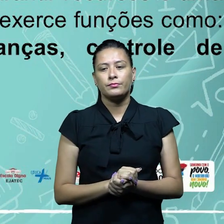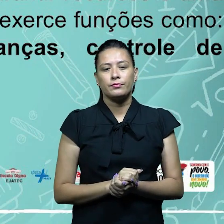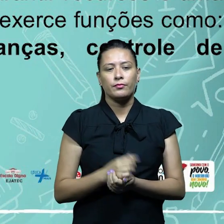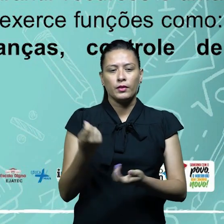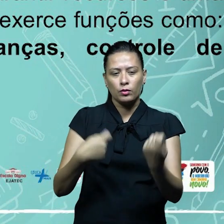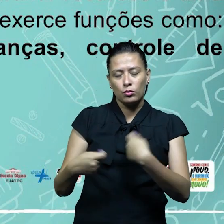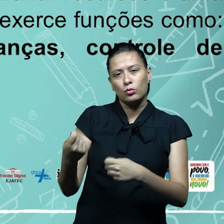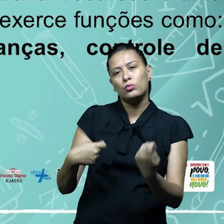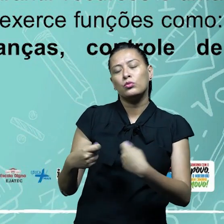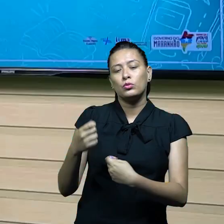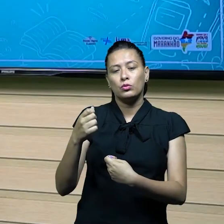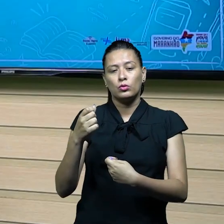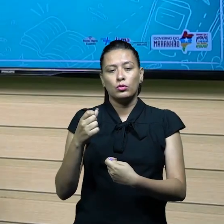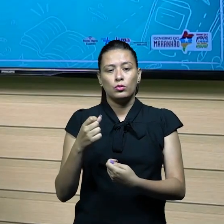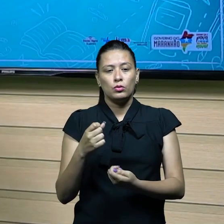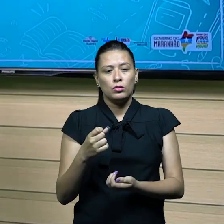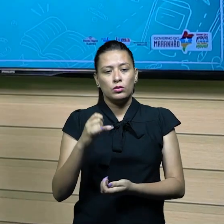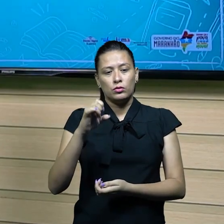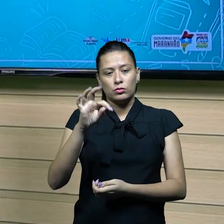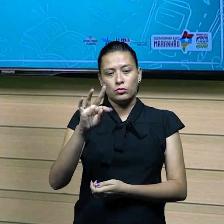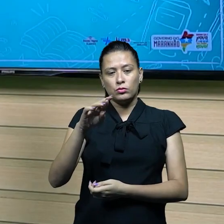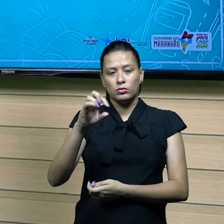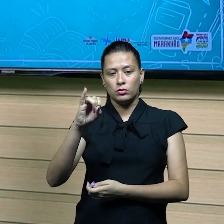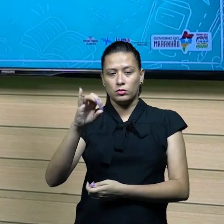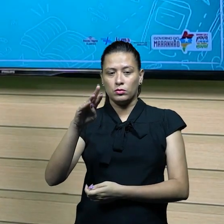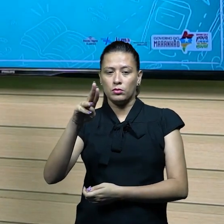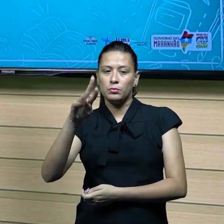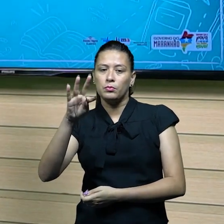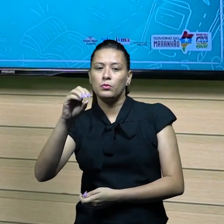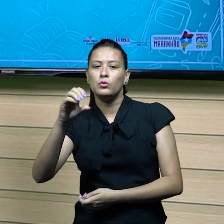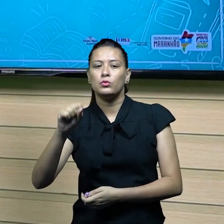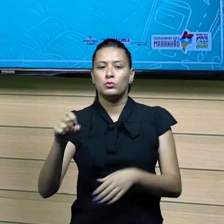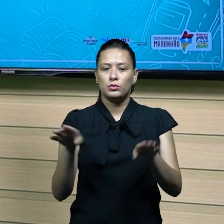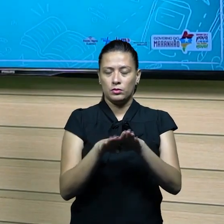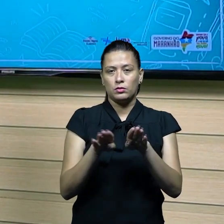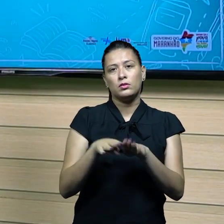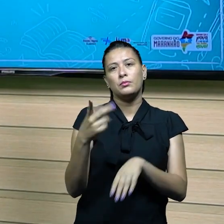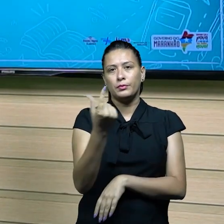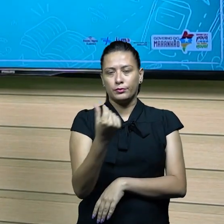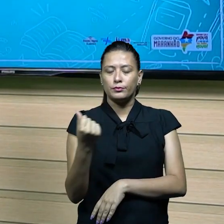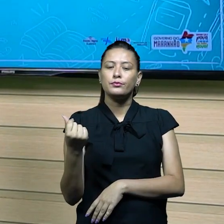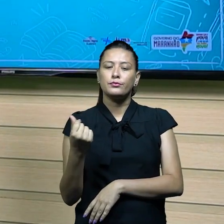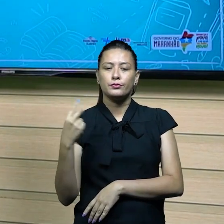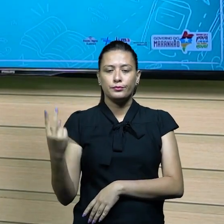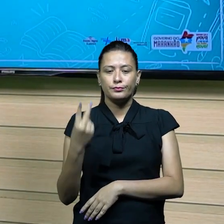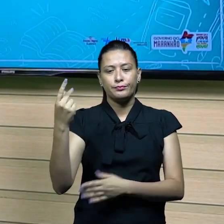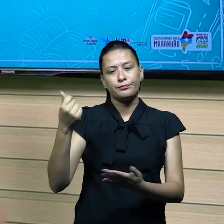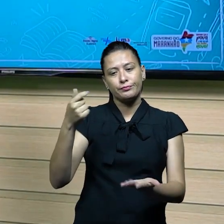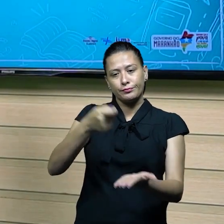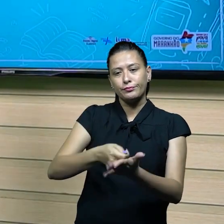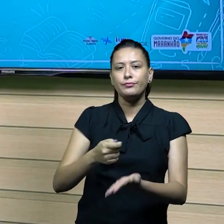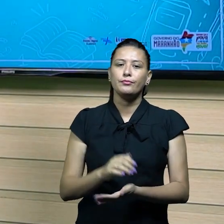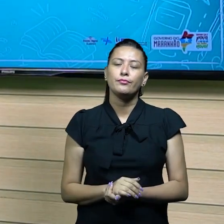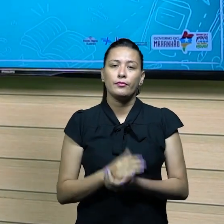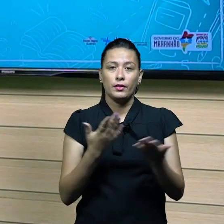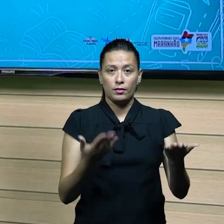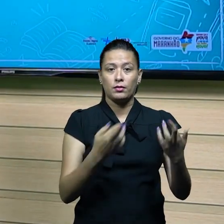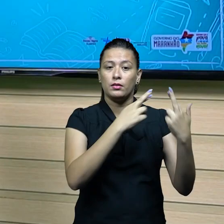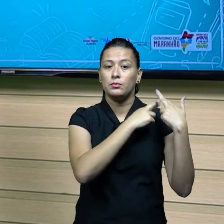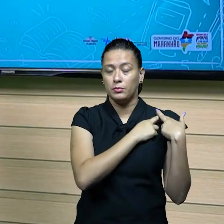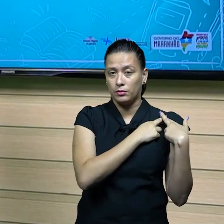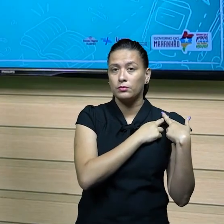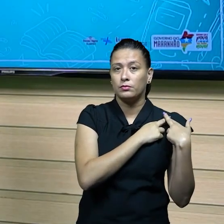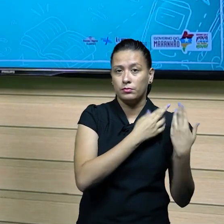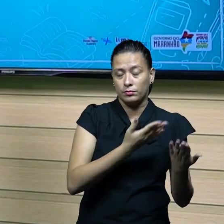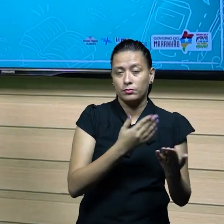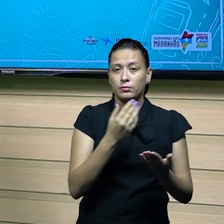tributos e gestão de custos. Então, o setor financeiro ele é responsável por movimentar toda a parte monetária e de patrimônio de uma empresa. Ou seja,